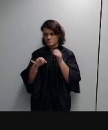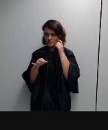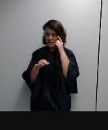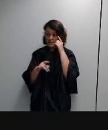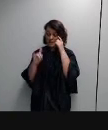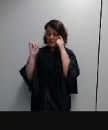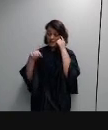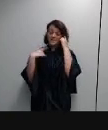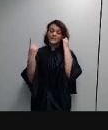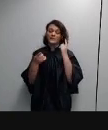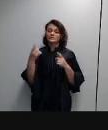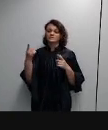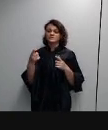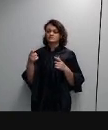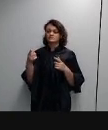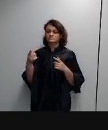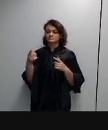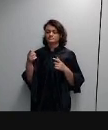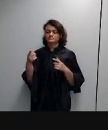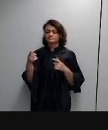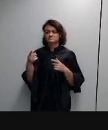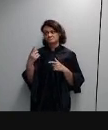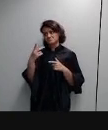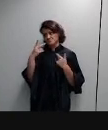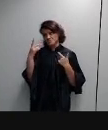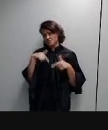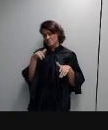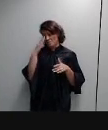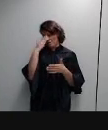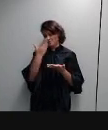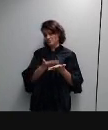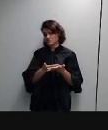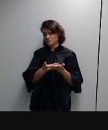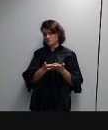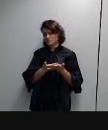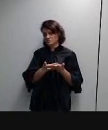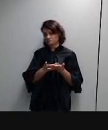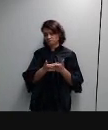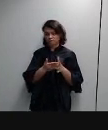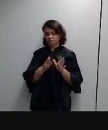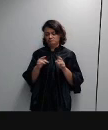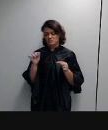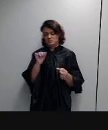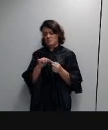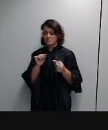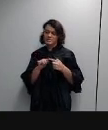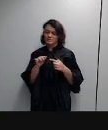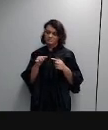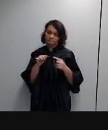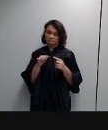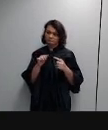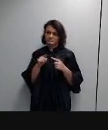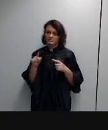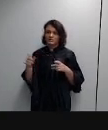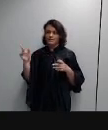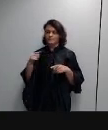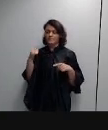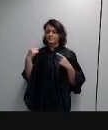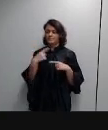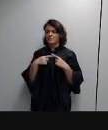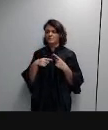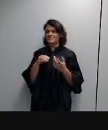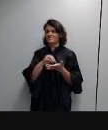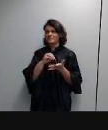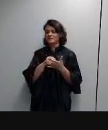fundamentos bola e me parece que isso não está sendo a digital não é eu preciso ir embora no espelho no canal aparece a palavra